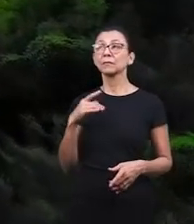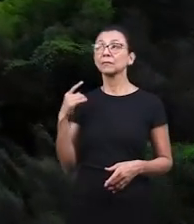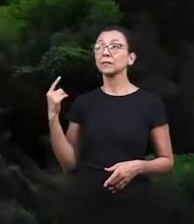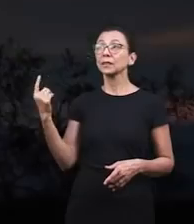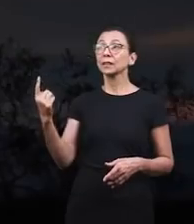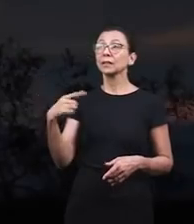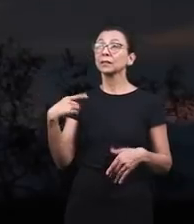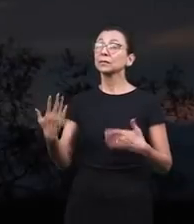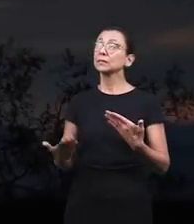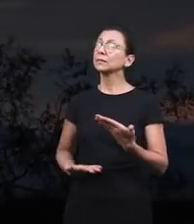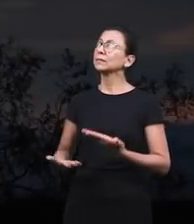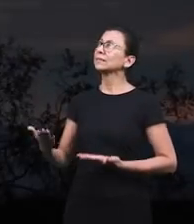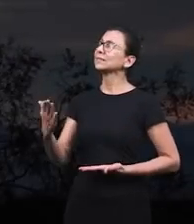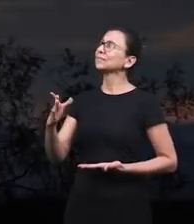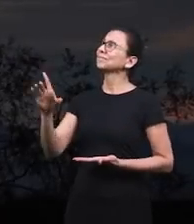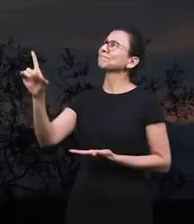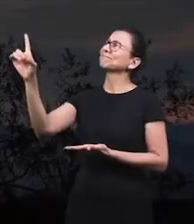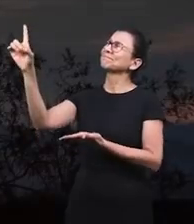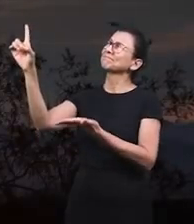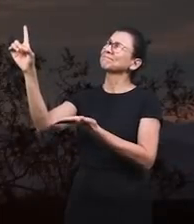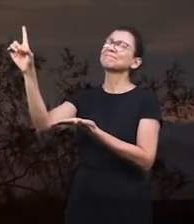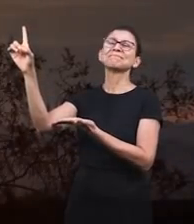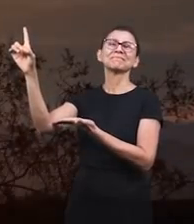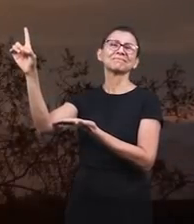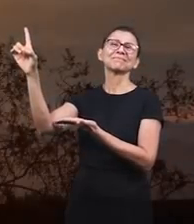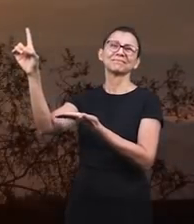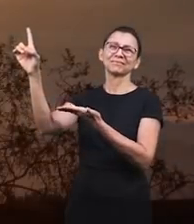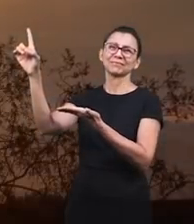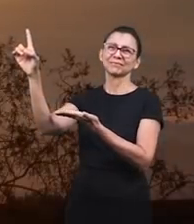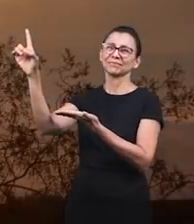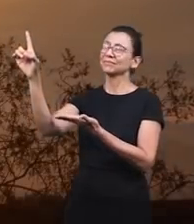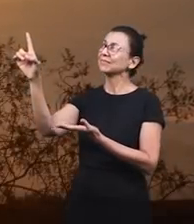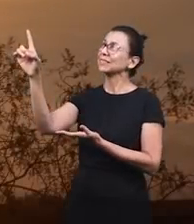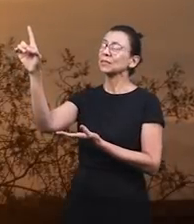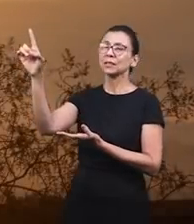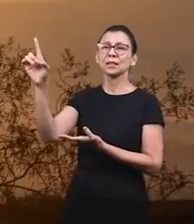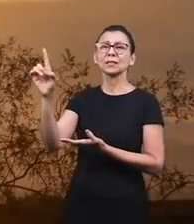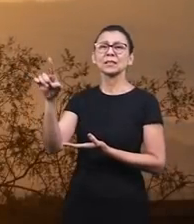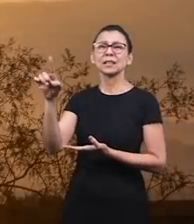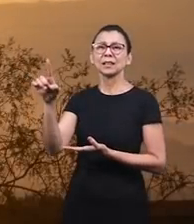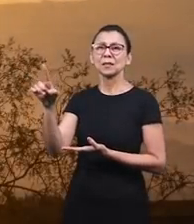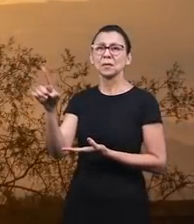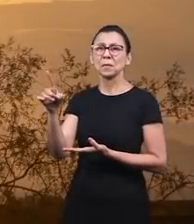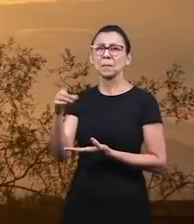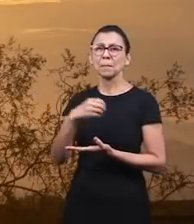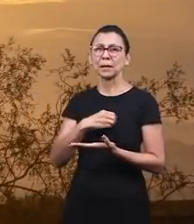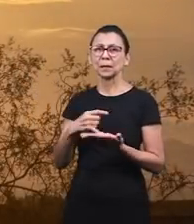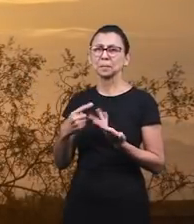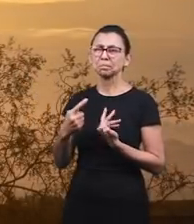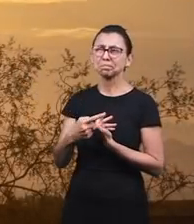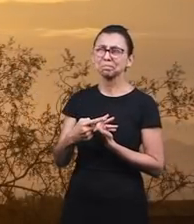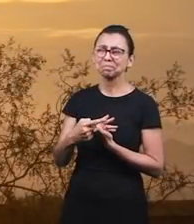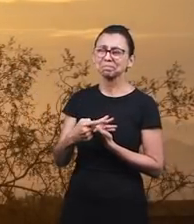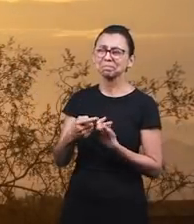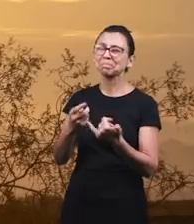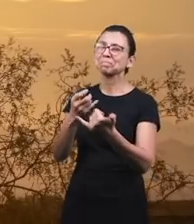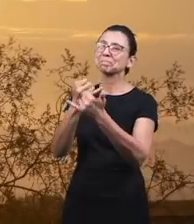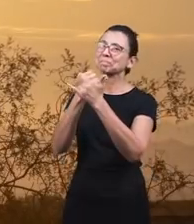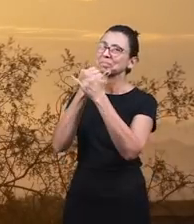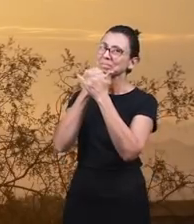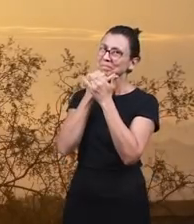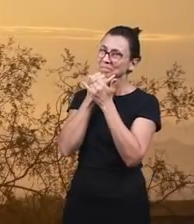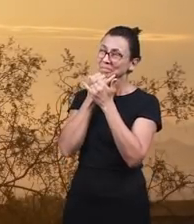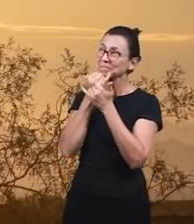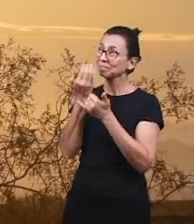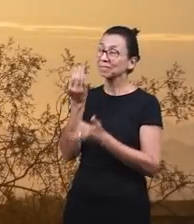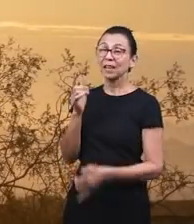jamais. O Deus a quem servimos é um Deus perdoador, é Deus de